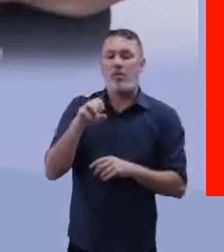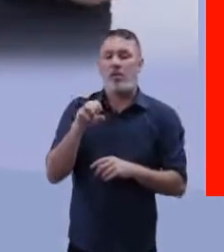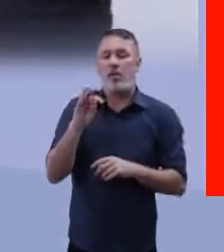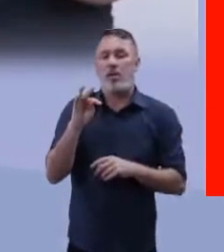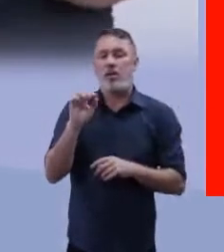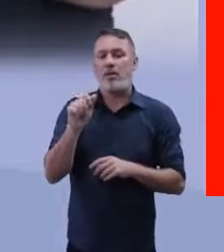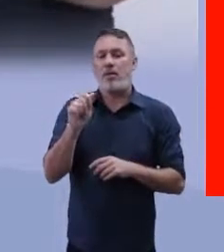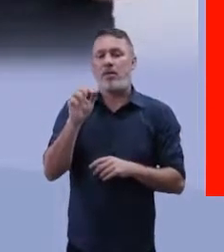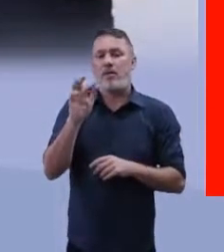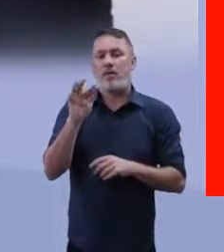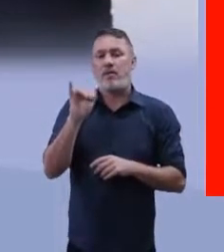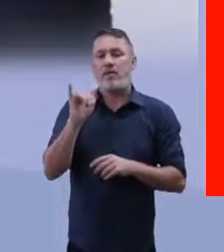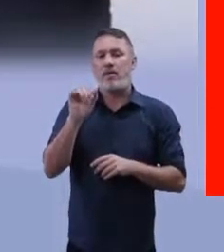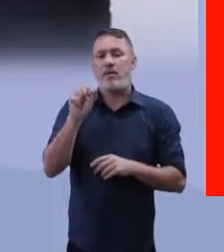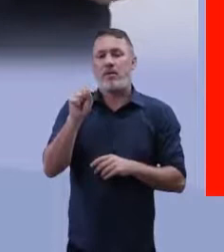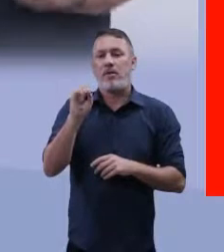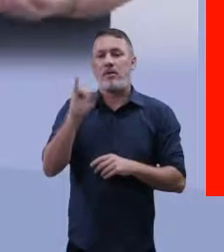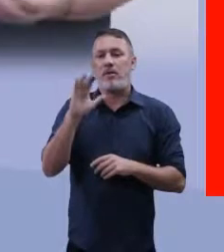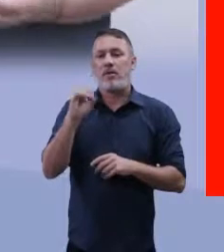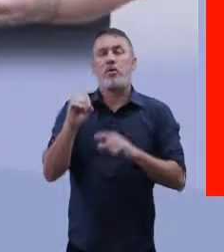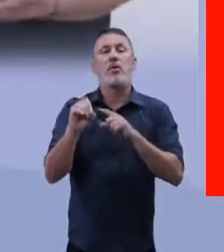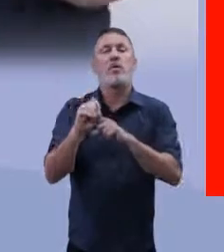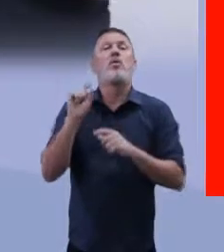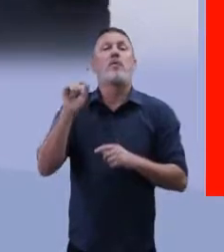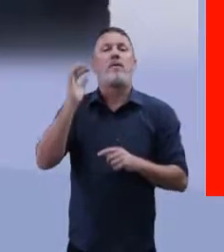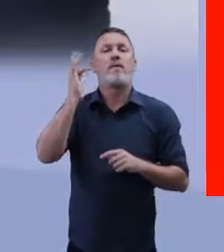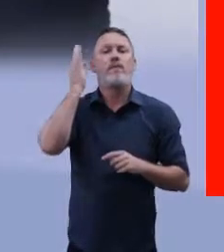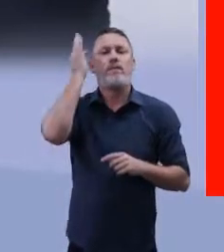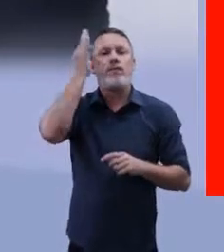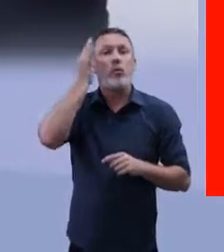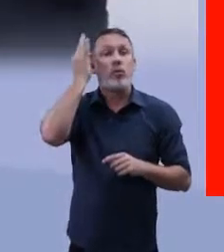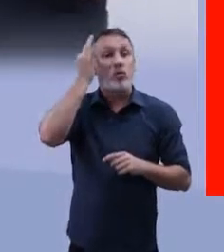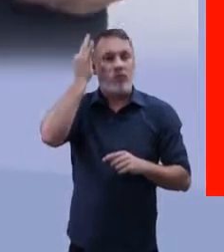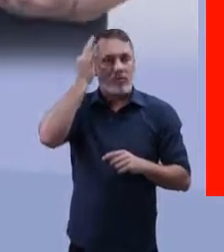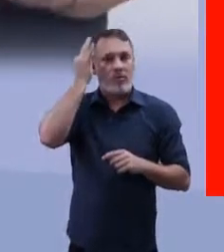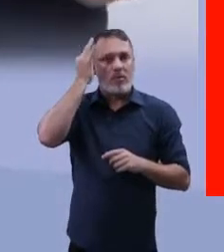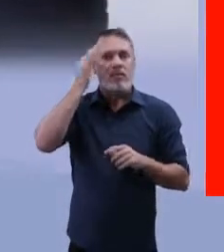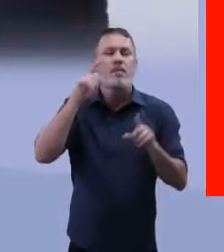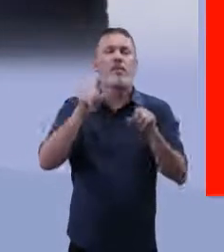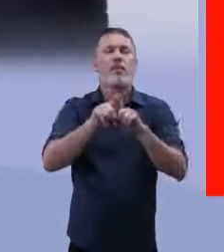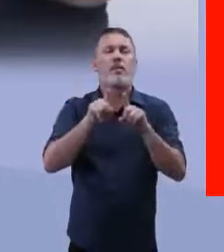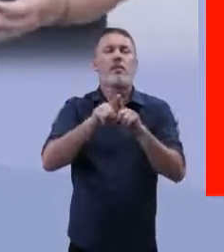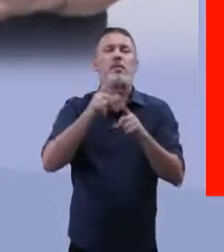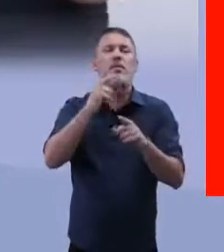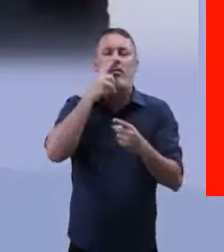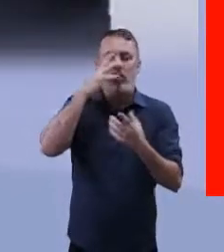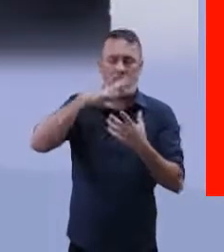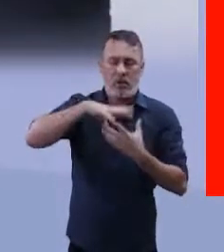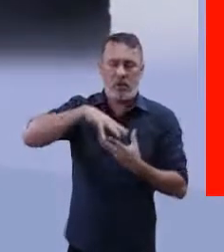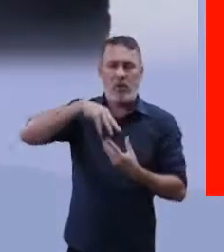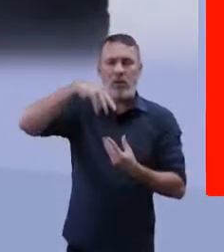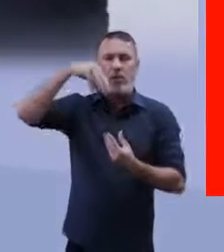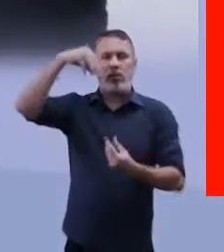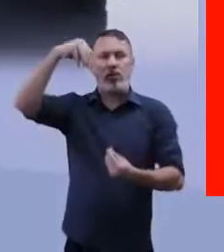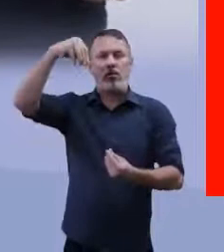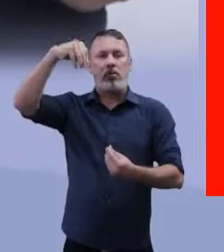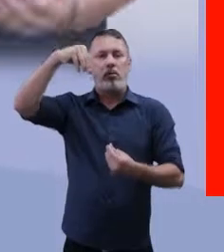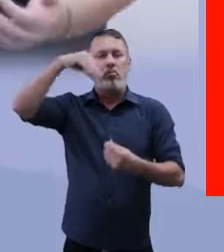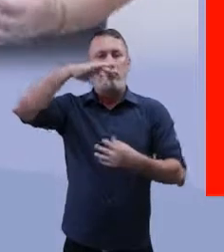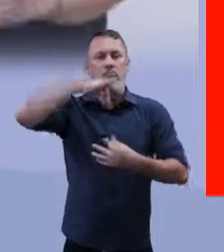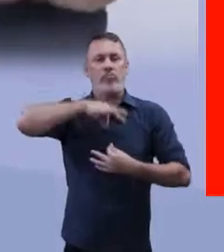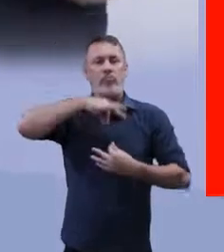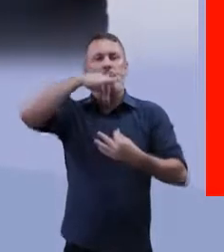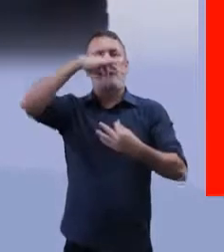metafísicos, ou seja, trabalham com uma filosofia que cultua a transcendência, que cultua